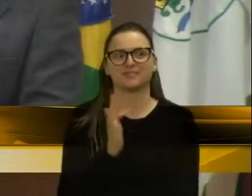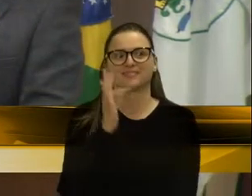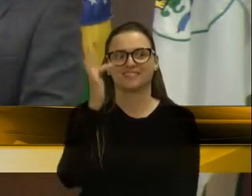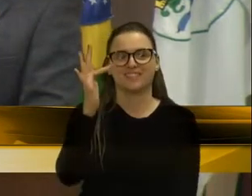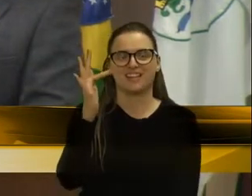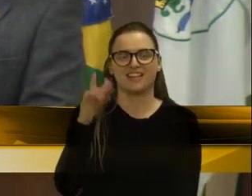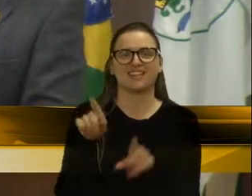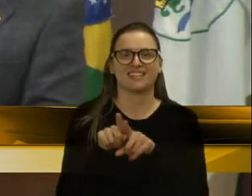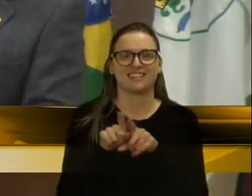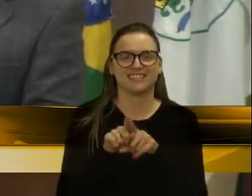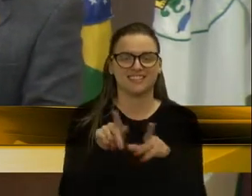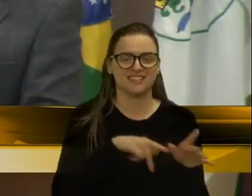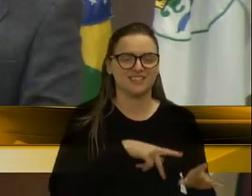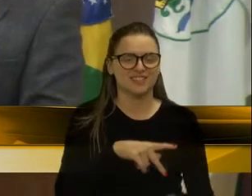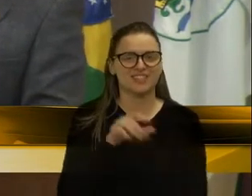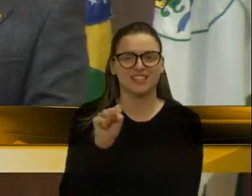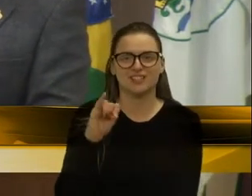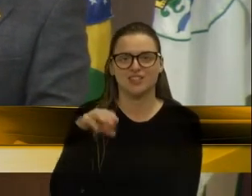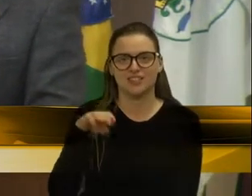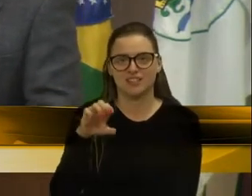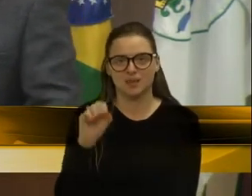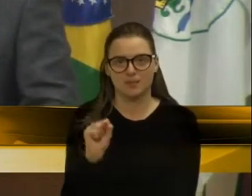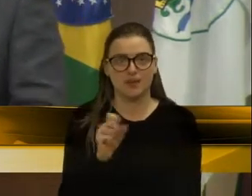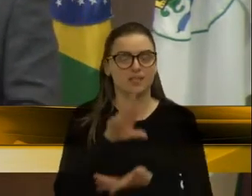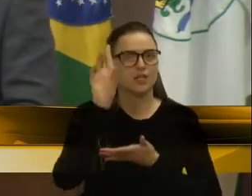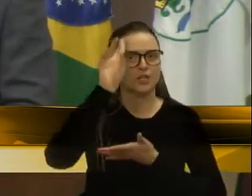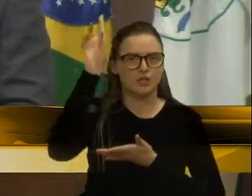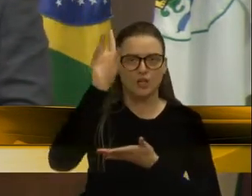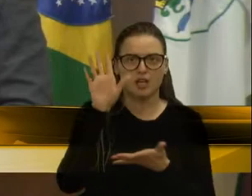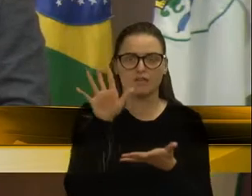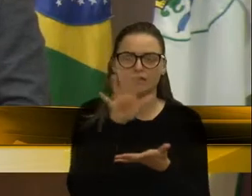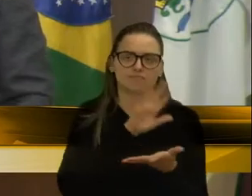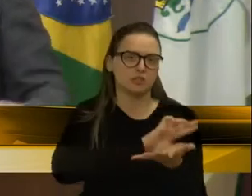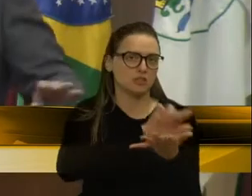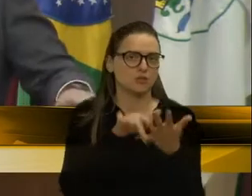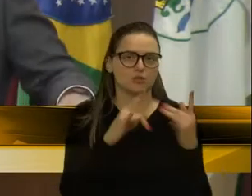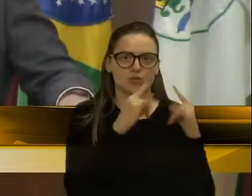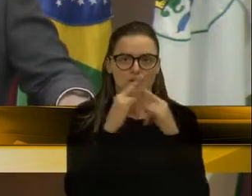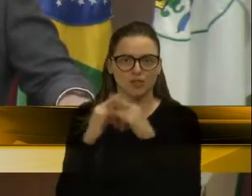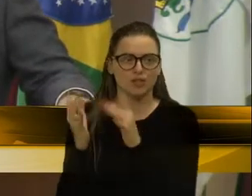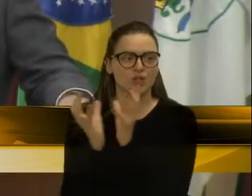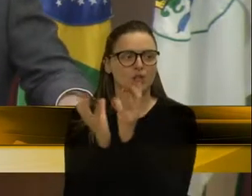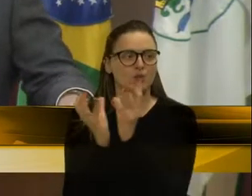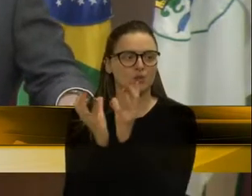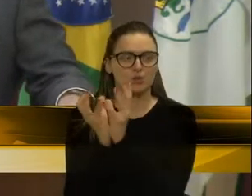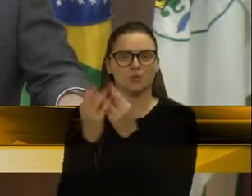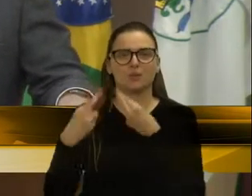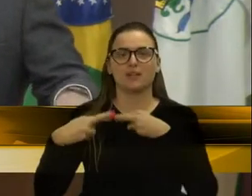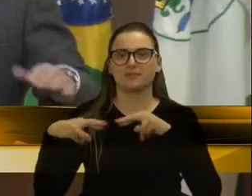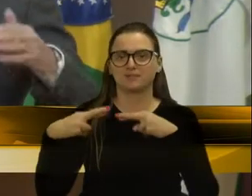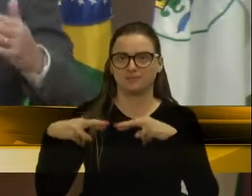imacs diretores das organizações dada do grupo randon